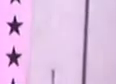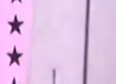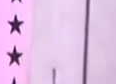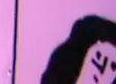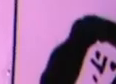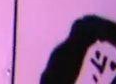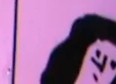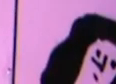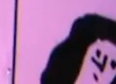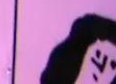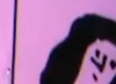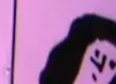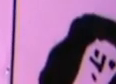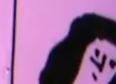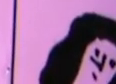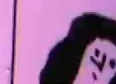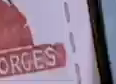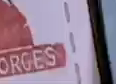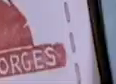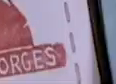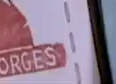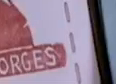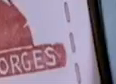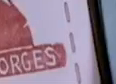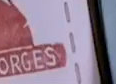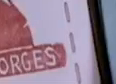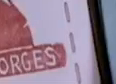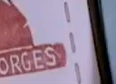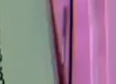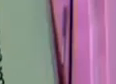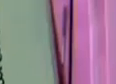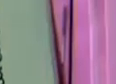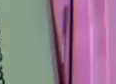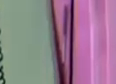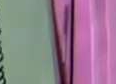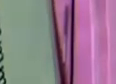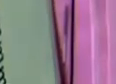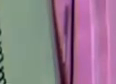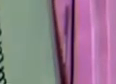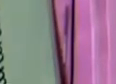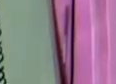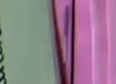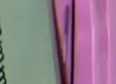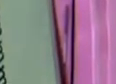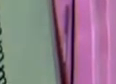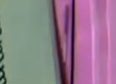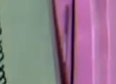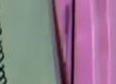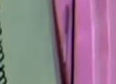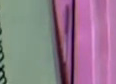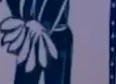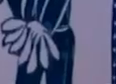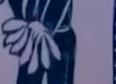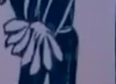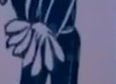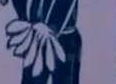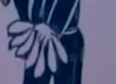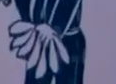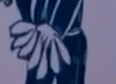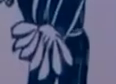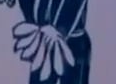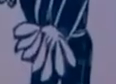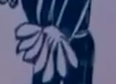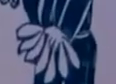o diabo, a moça que virou cobra, o pinto pelado, o grande debate de Lampião com São Pedro,